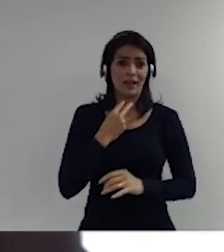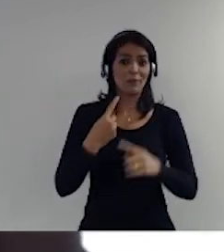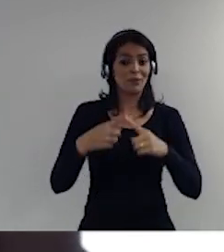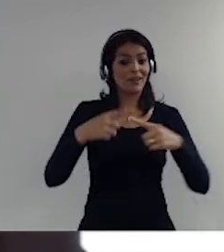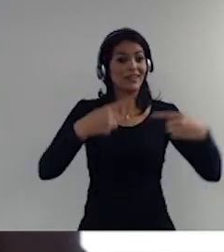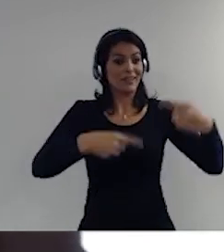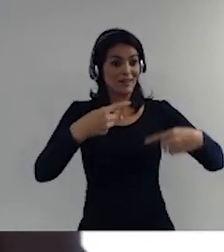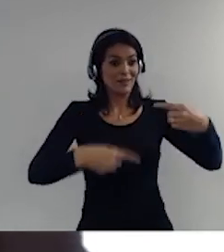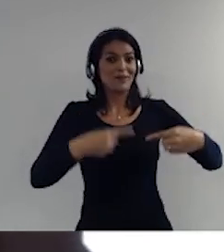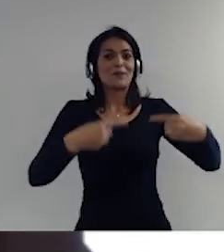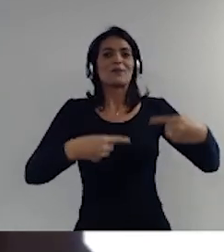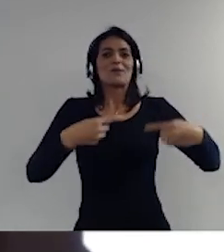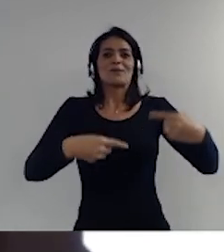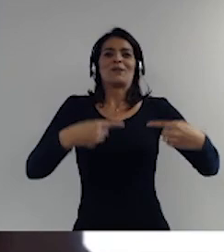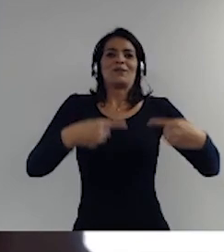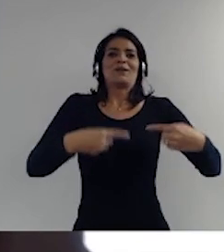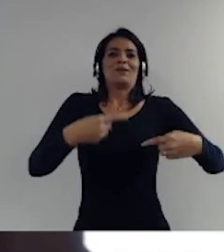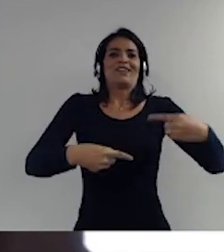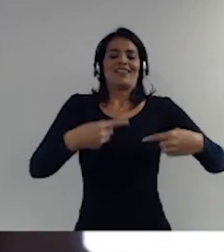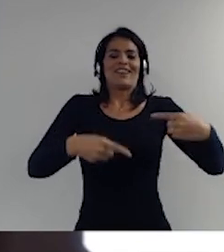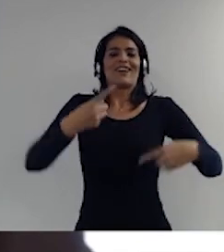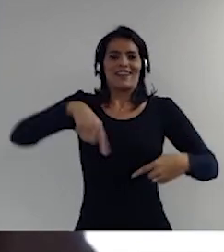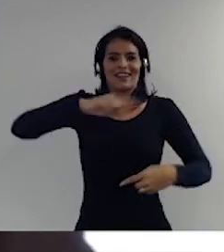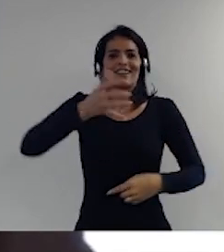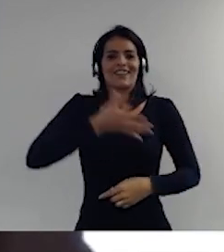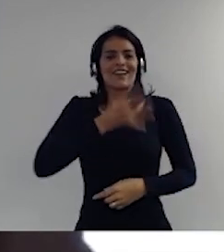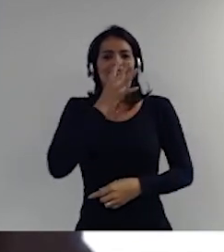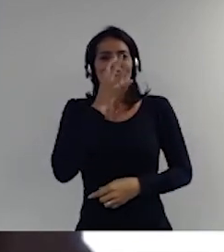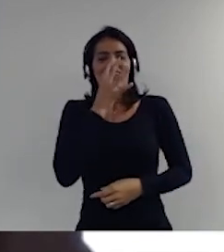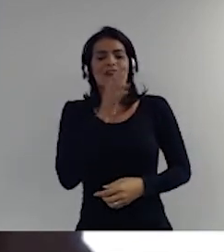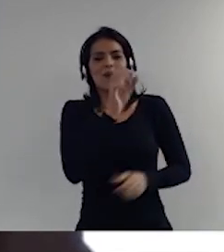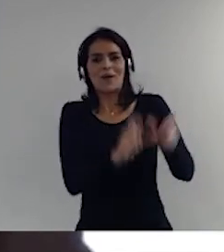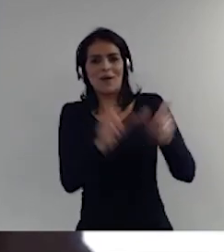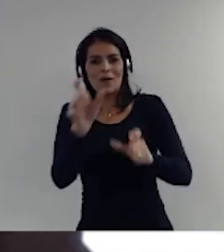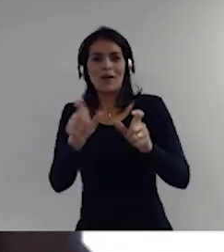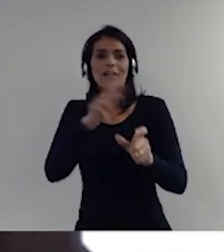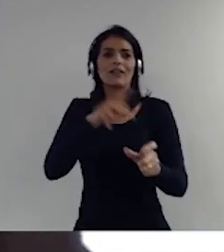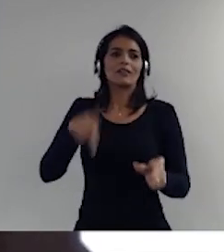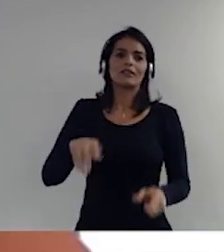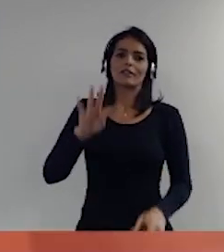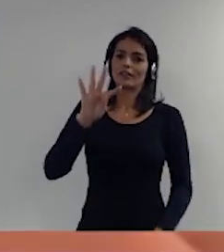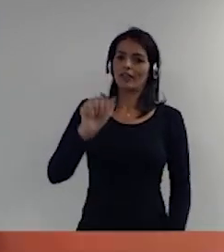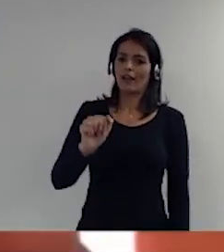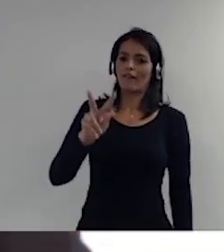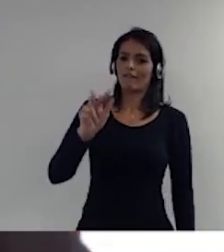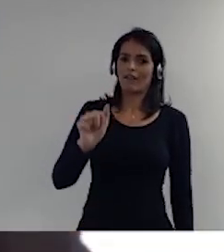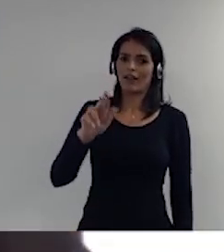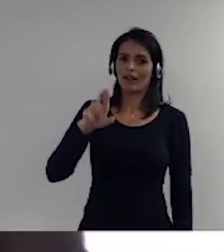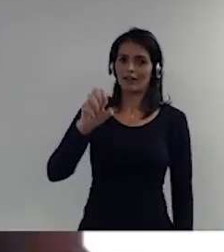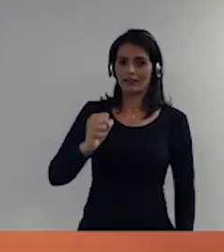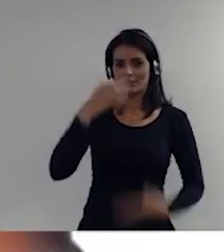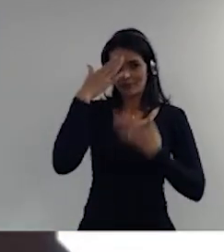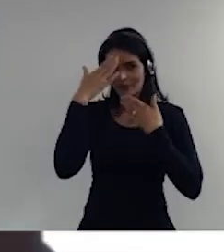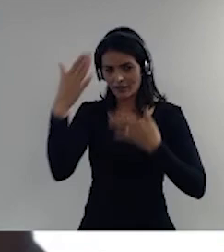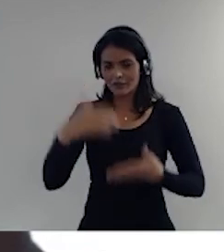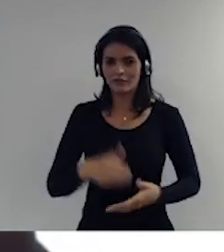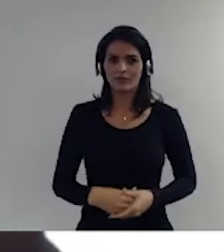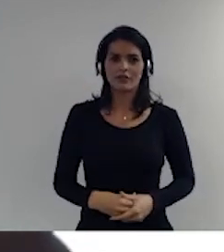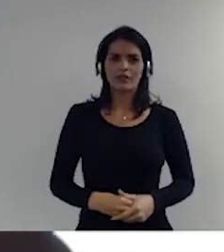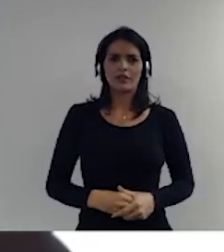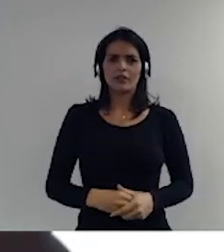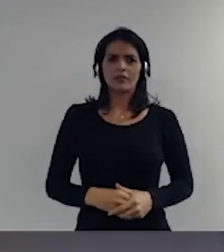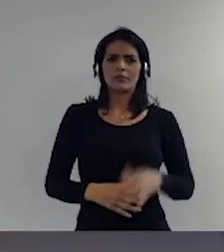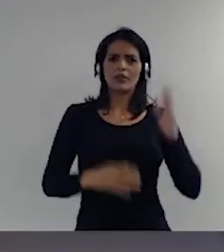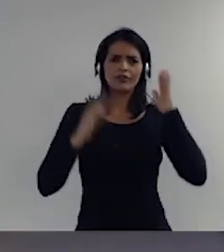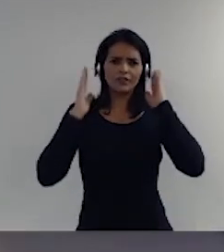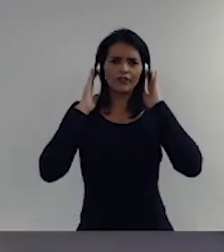tenho certeza que todos também querem ouvir aqui as observações do professor Tavares Guerreiro. Mais uma vez, muito obrigado.